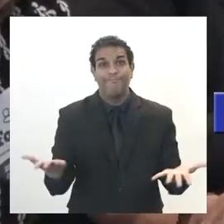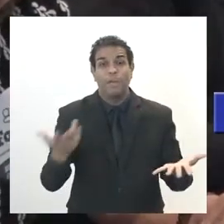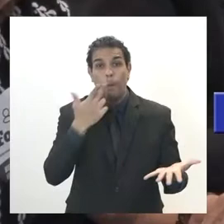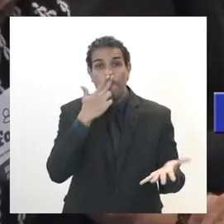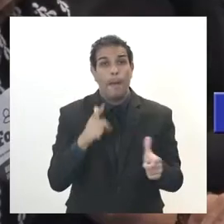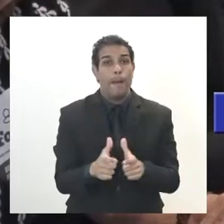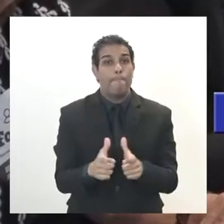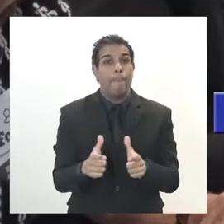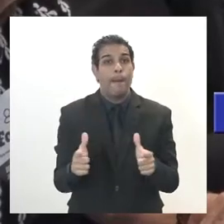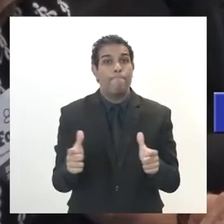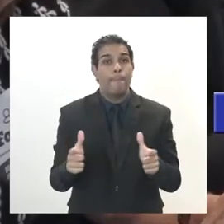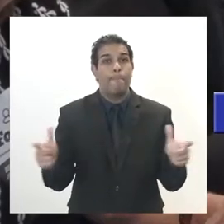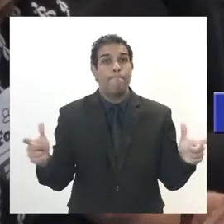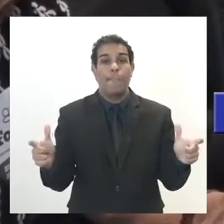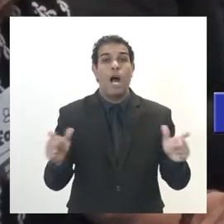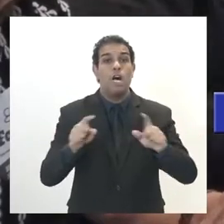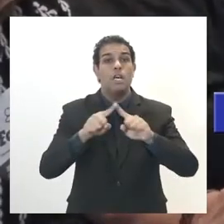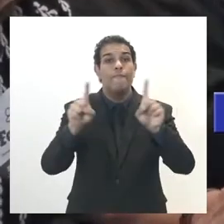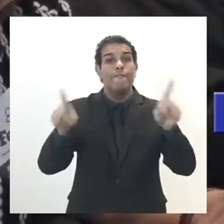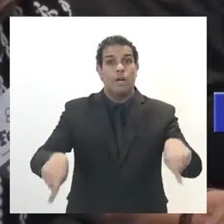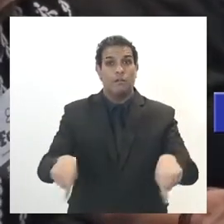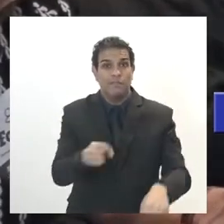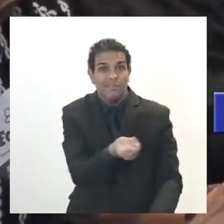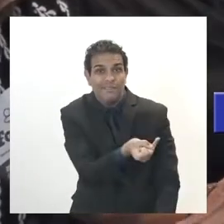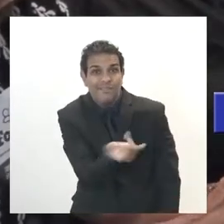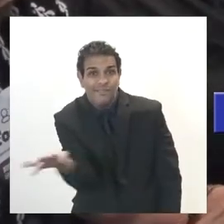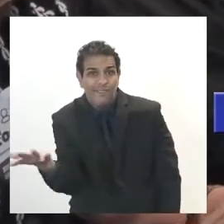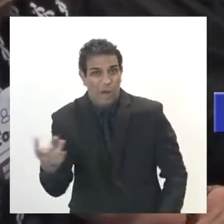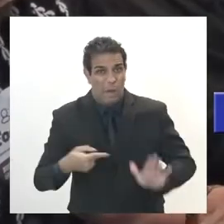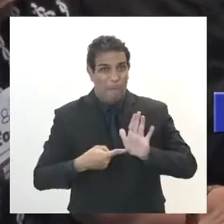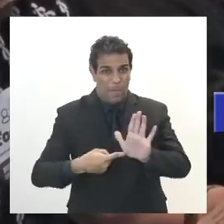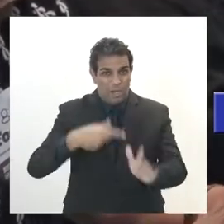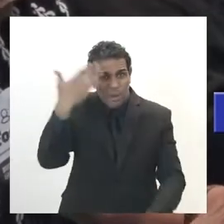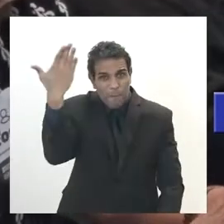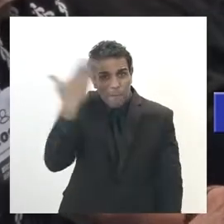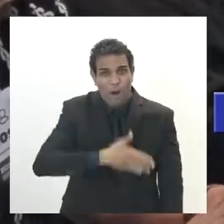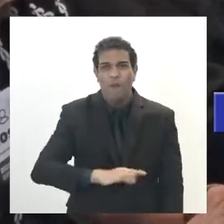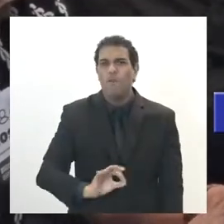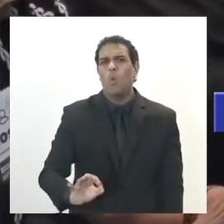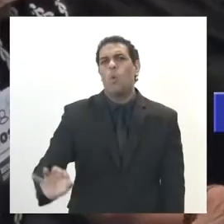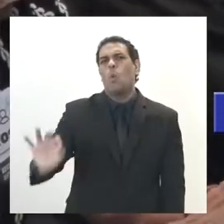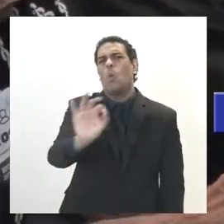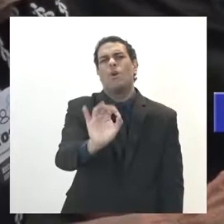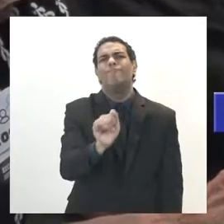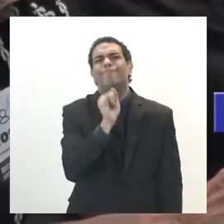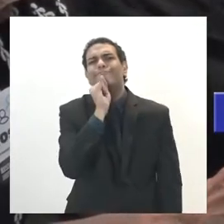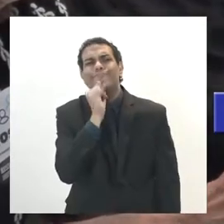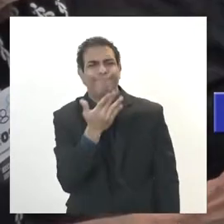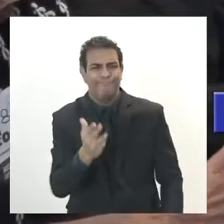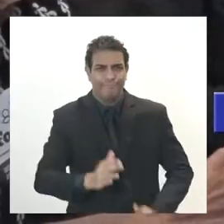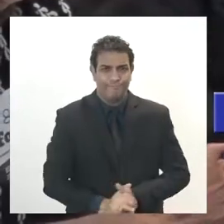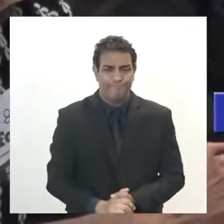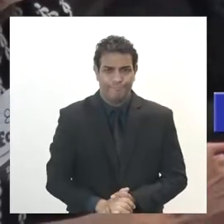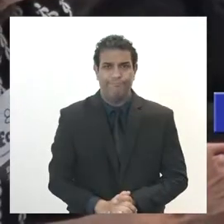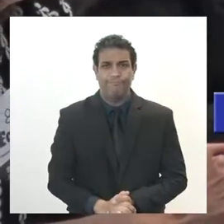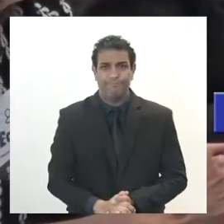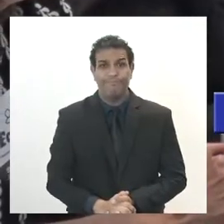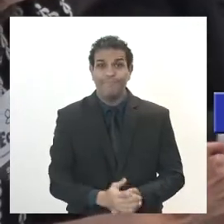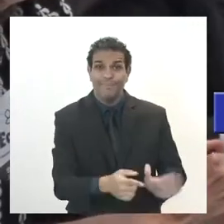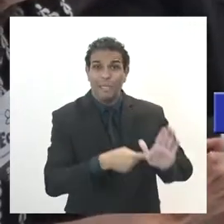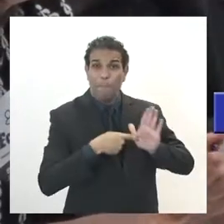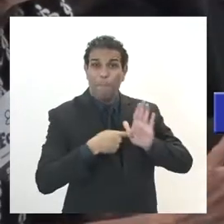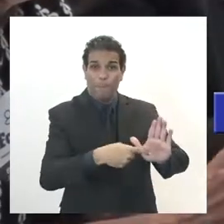inchaço da máquina pública com servidores os dados não mostram isso os dados não mostram isso por exemplo eu quero aqui